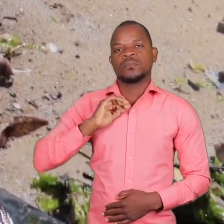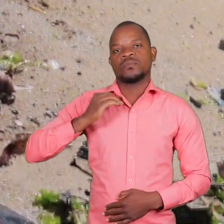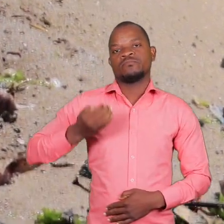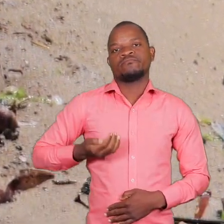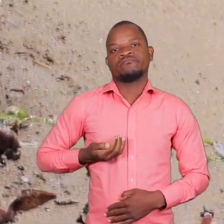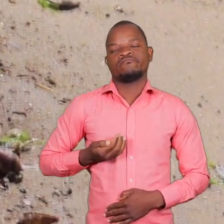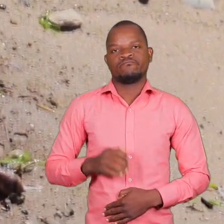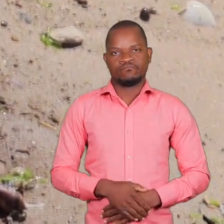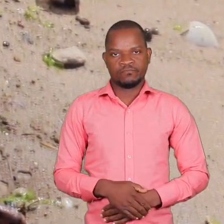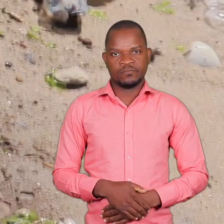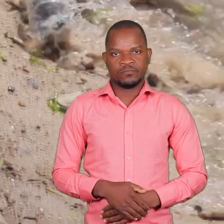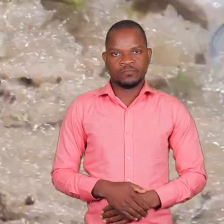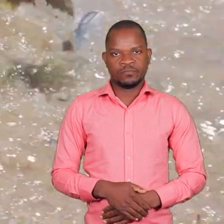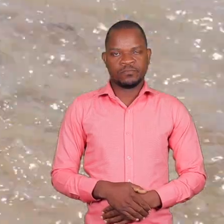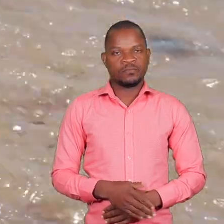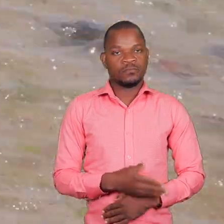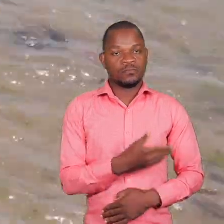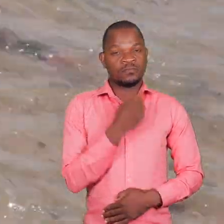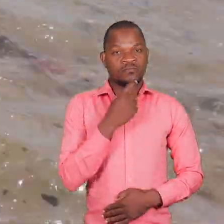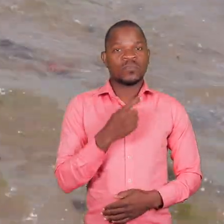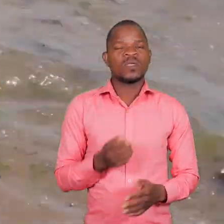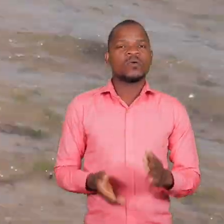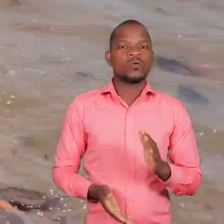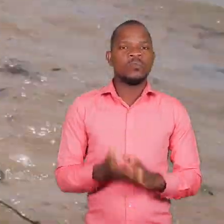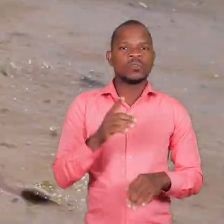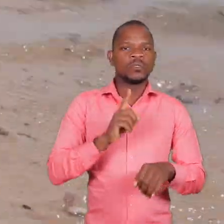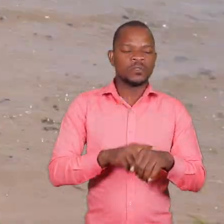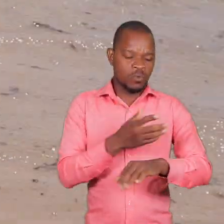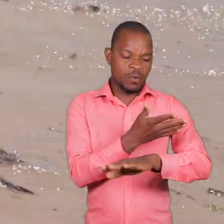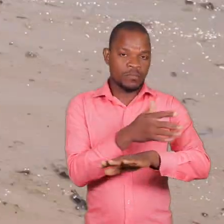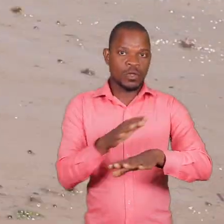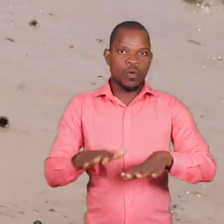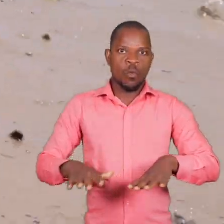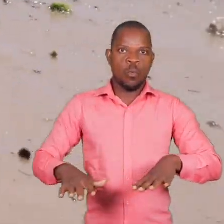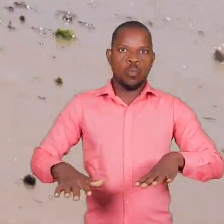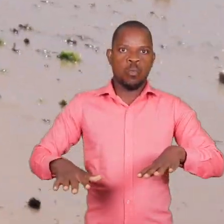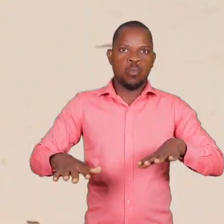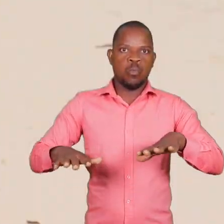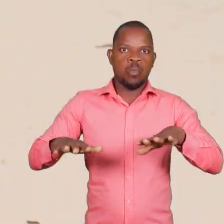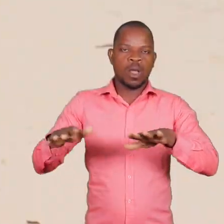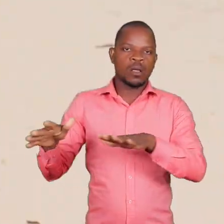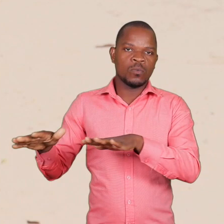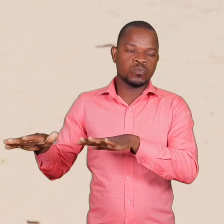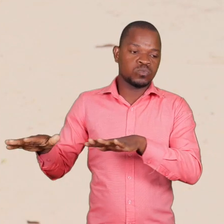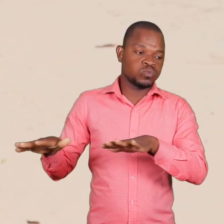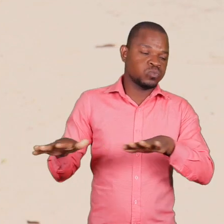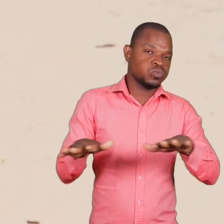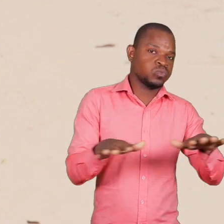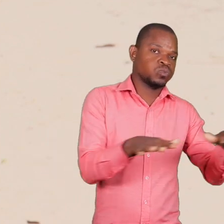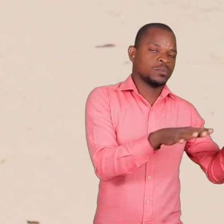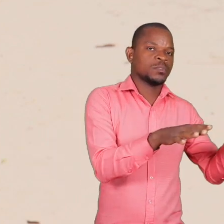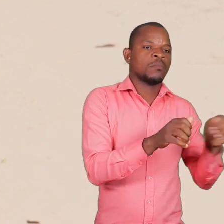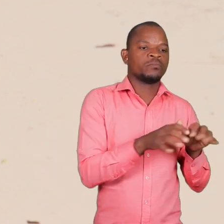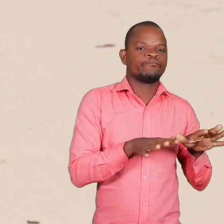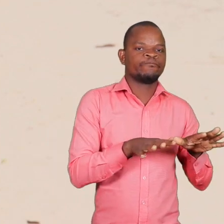privação são as mulheres. Porque quando a maré enche, às vezes quando a maré é alta, o